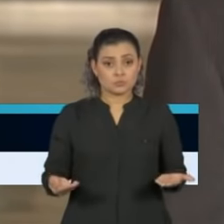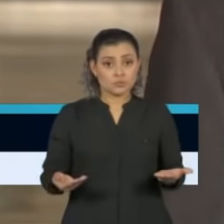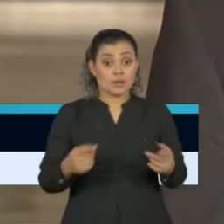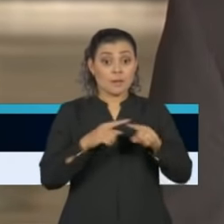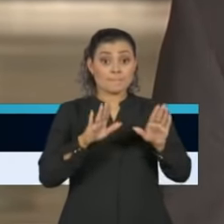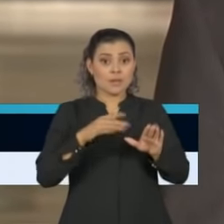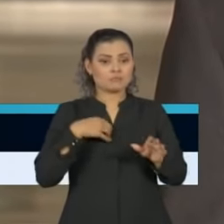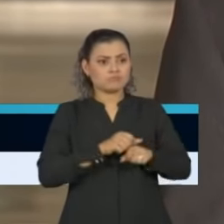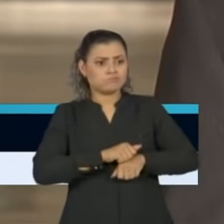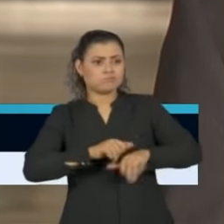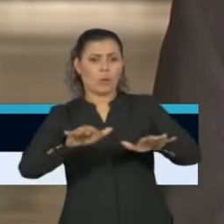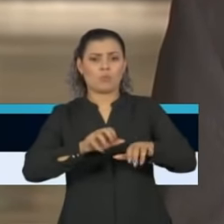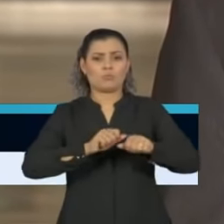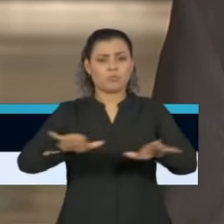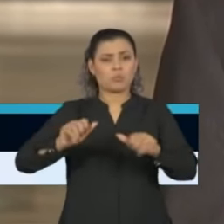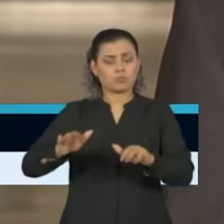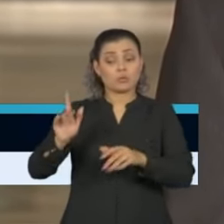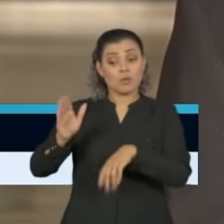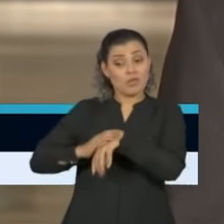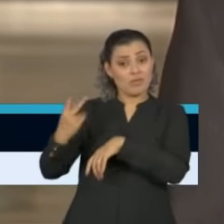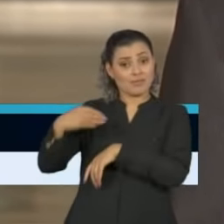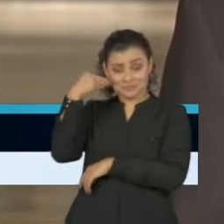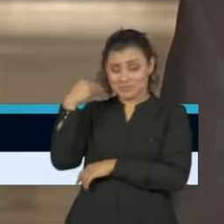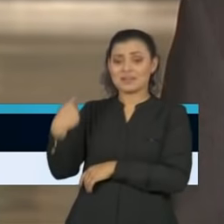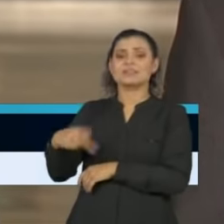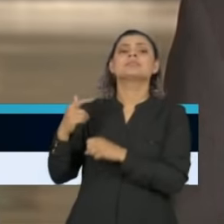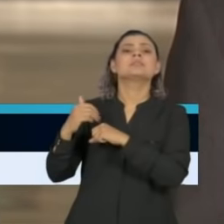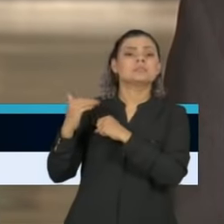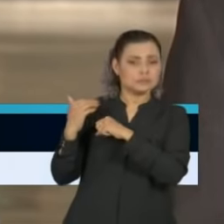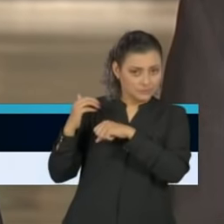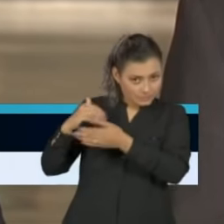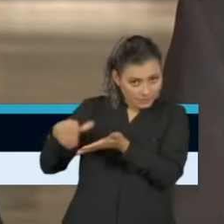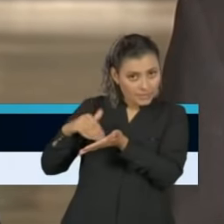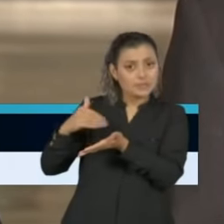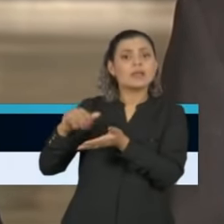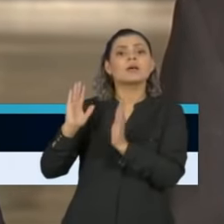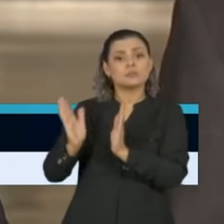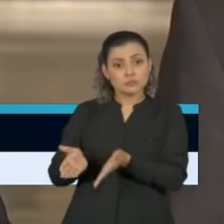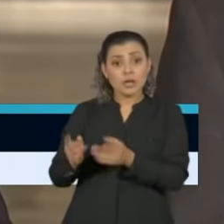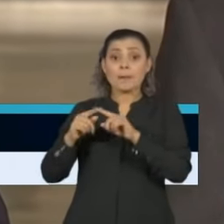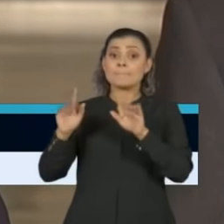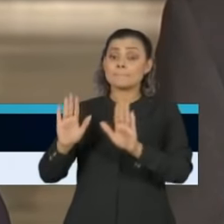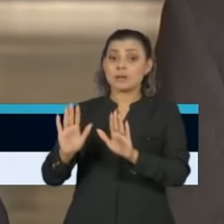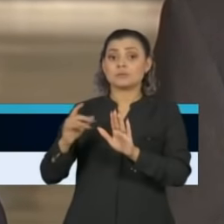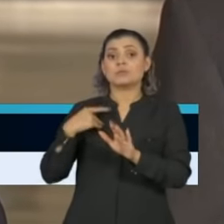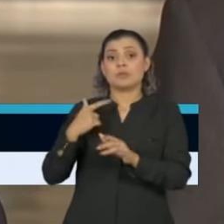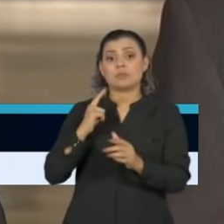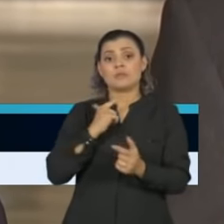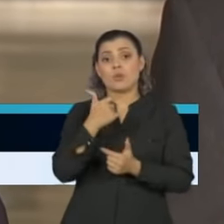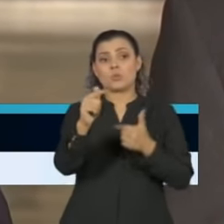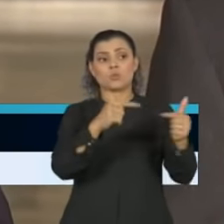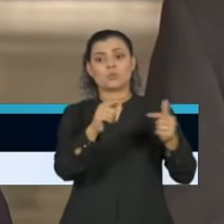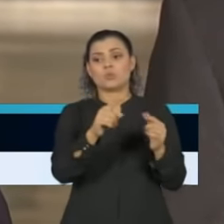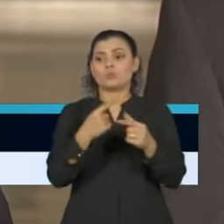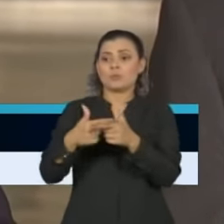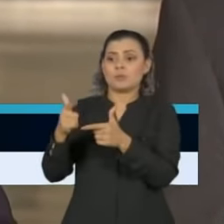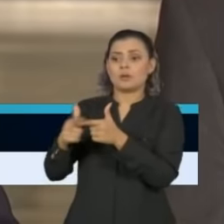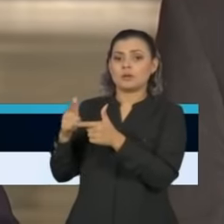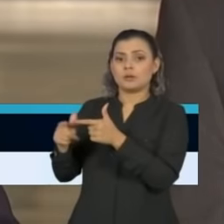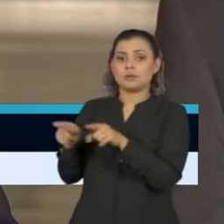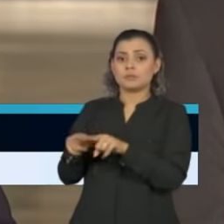de epidemias, já que, tendo sido secretário de Saúde no governo do Estado de São Paulo, enfrentou outras epidemias e contribuiu com